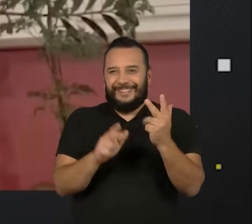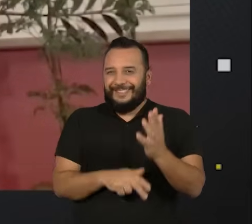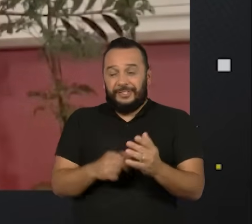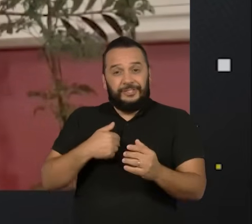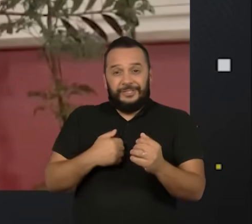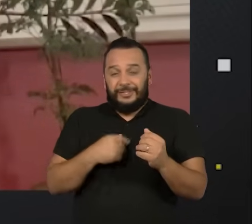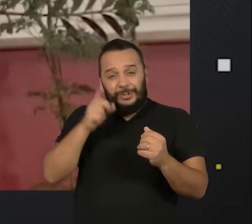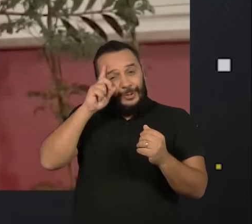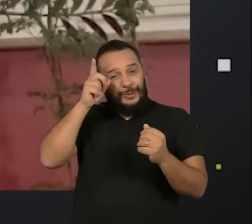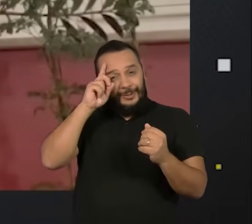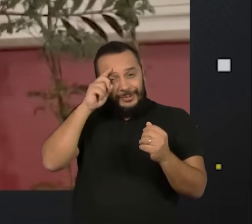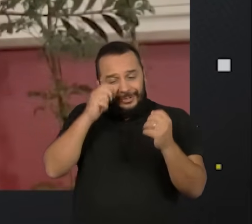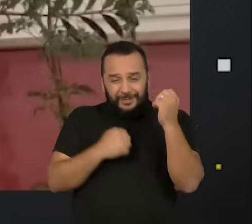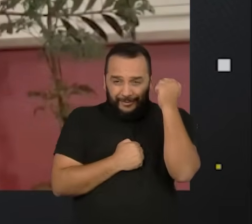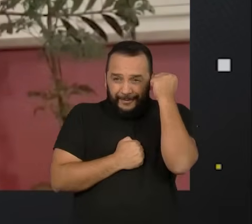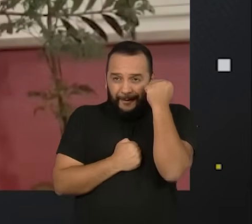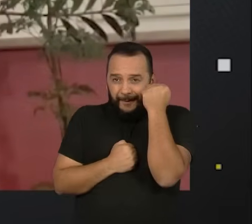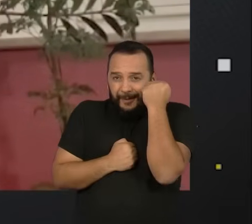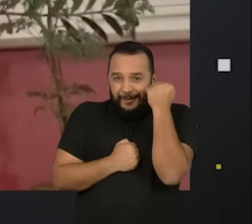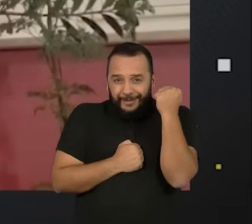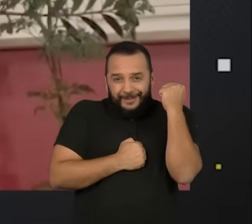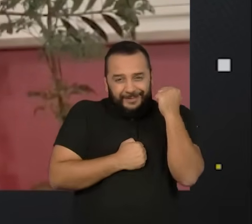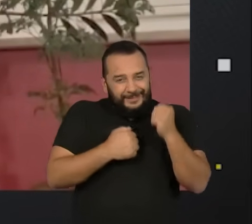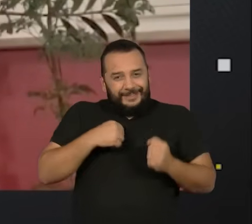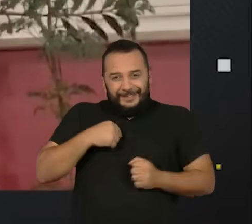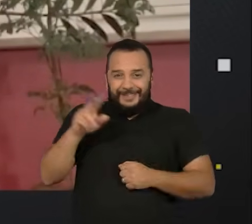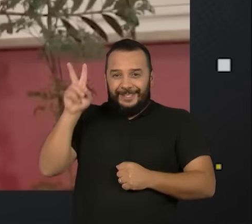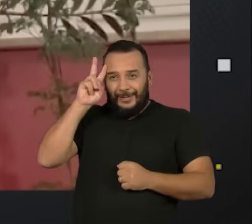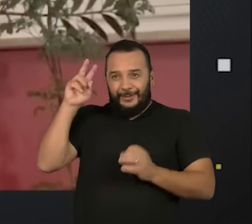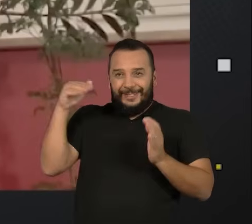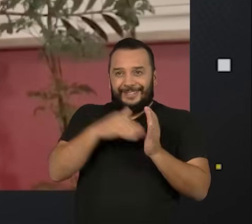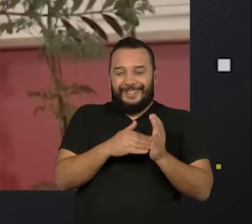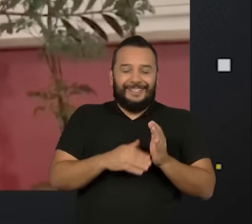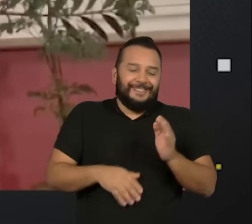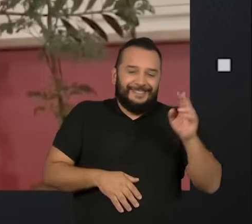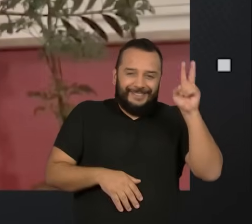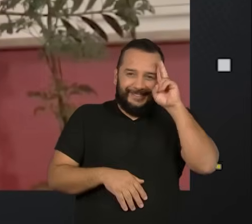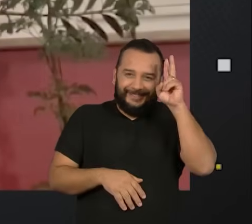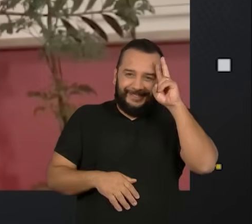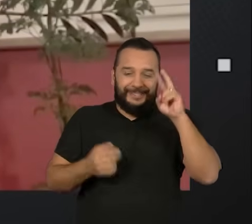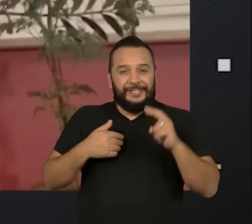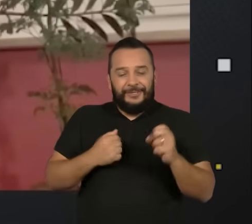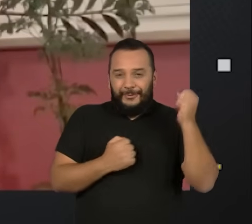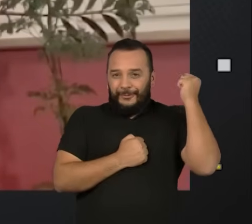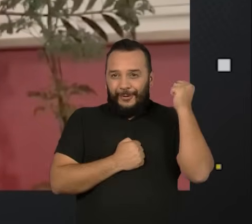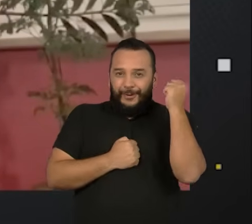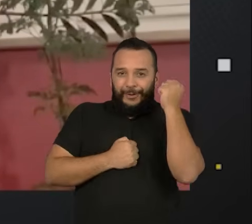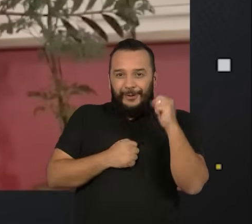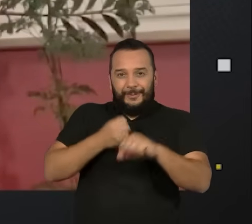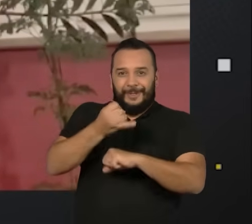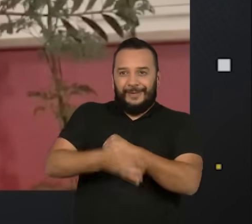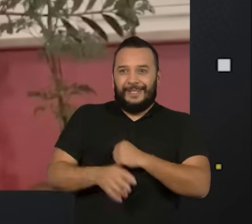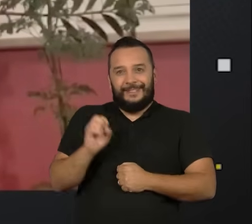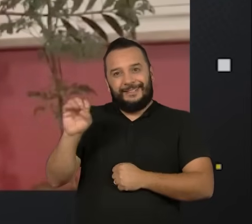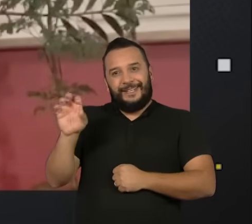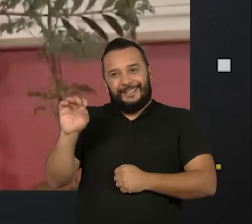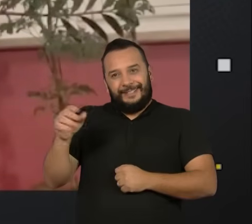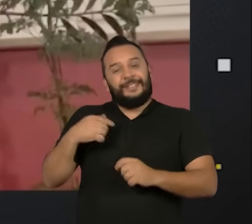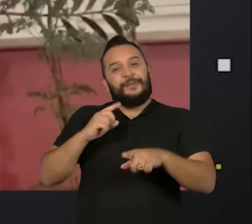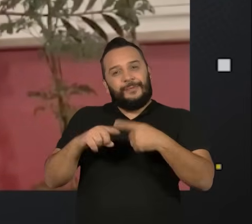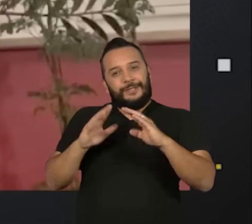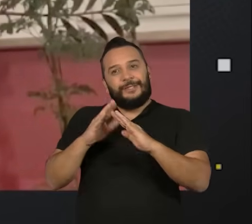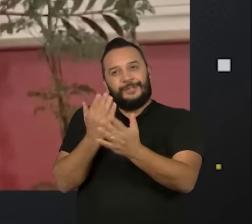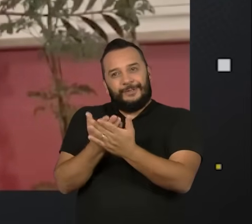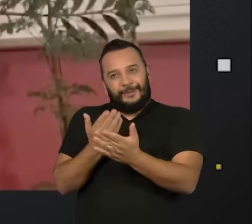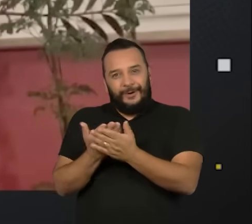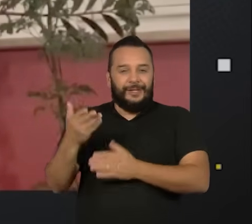ia ao forró todo dia. A gente ia ao forró de segunda a segunda. A gente saía do forró de madrugada, a gente já emendava na escola. A gente saía da